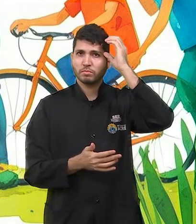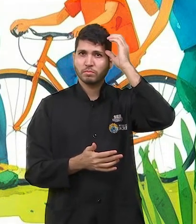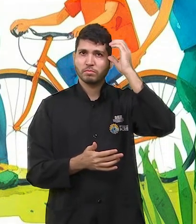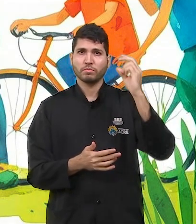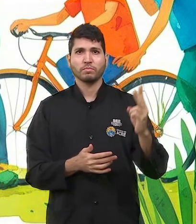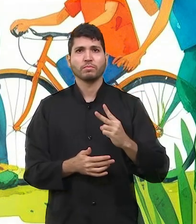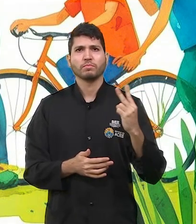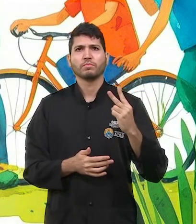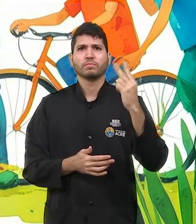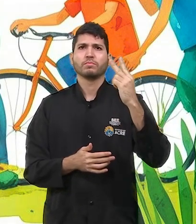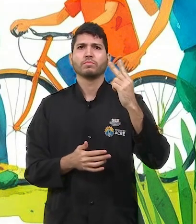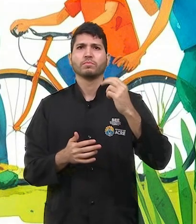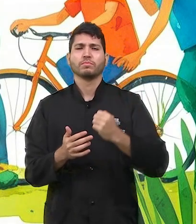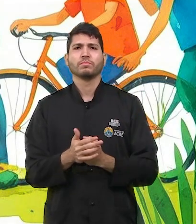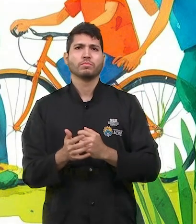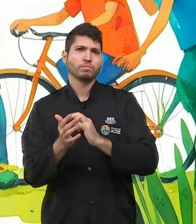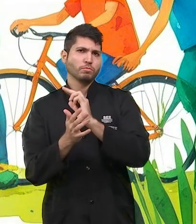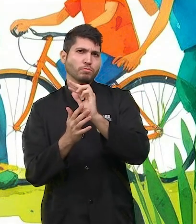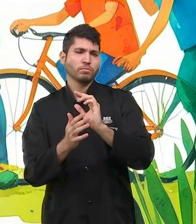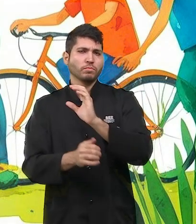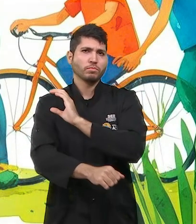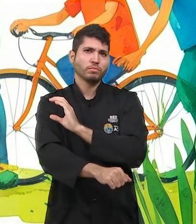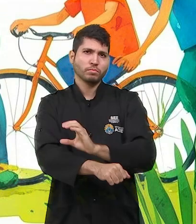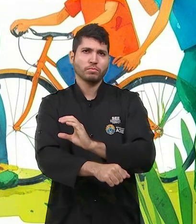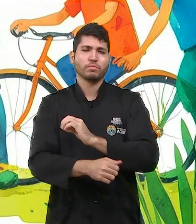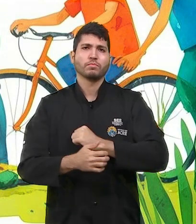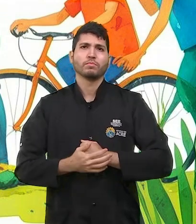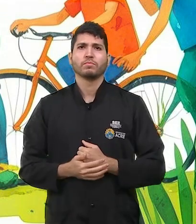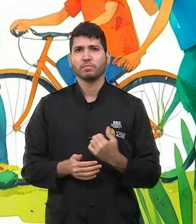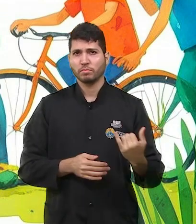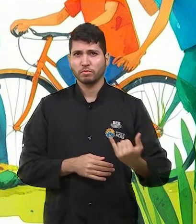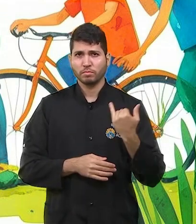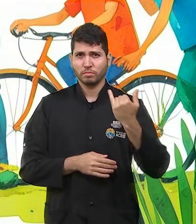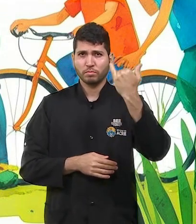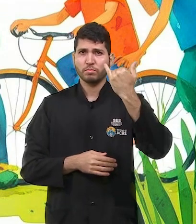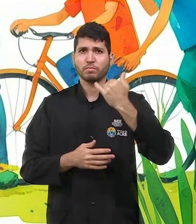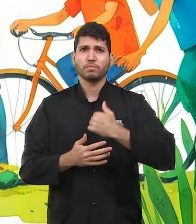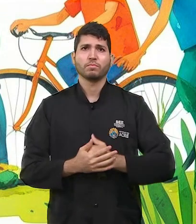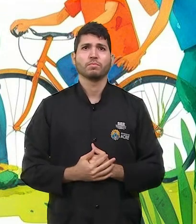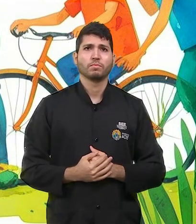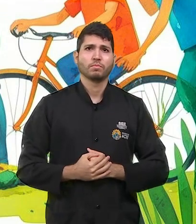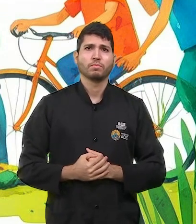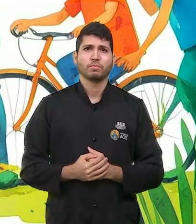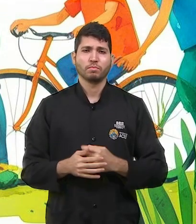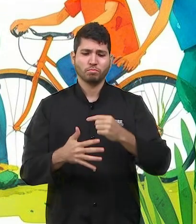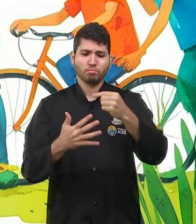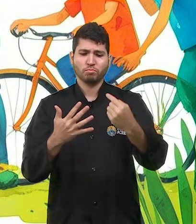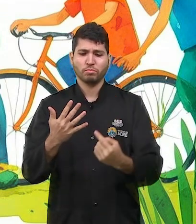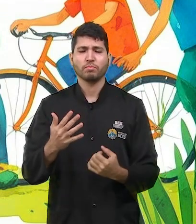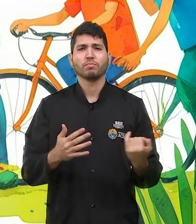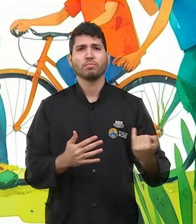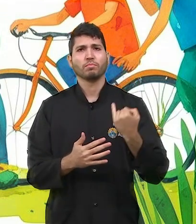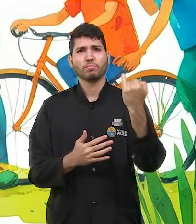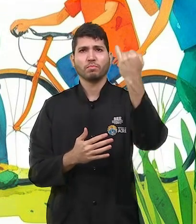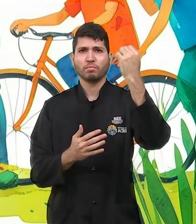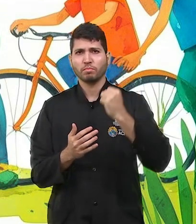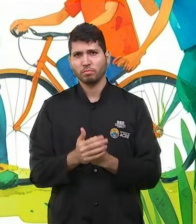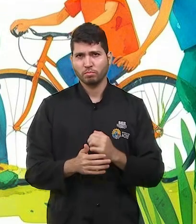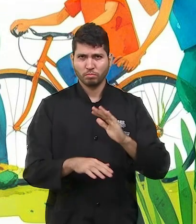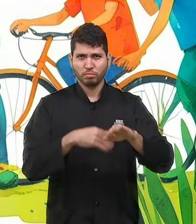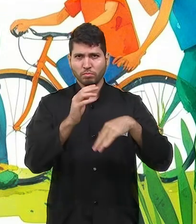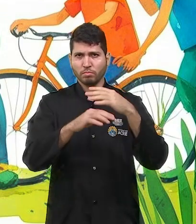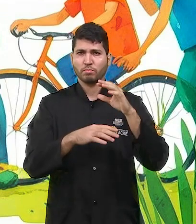da diversidade cultural. E são aí coisas fundamentais, tá, pessoal? São elementos fundamentais para construir